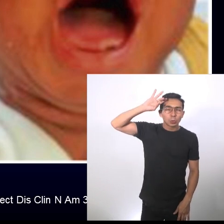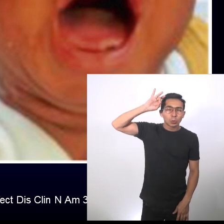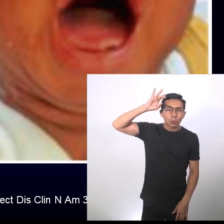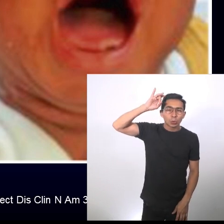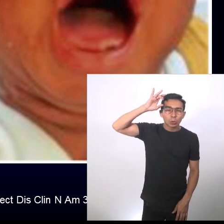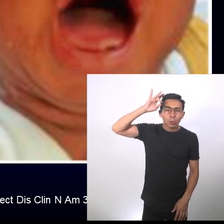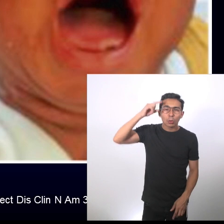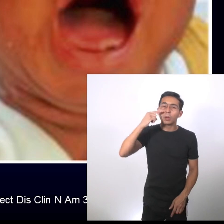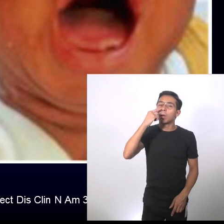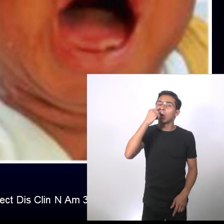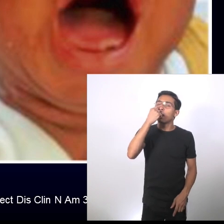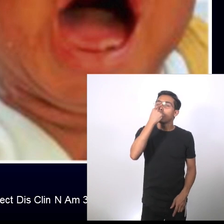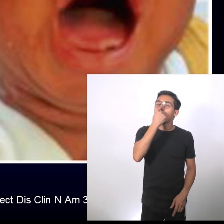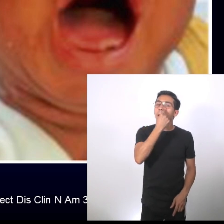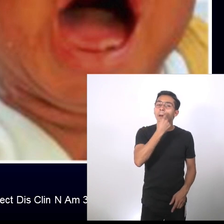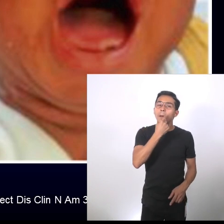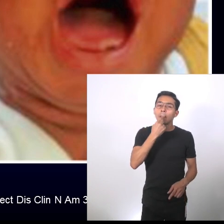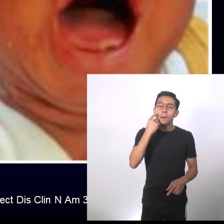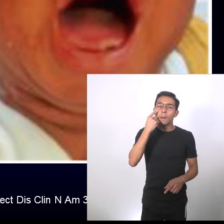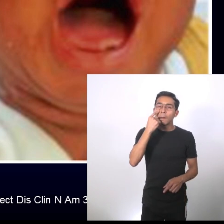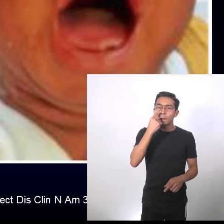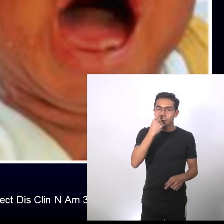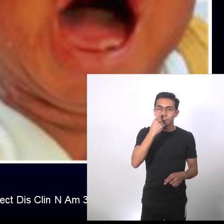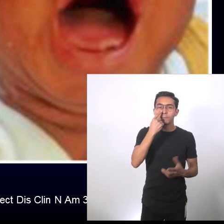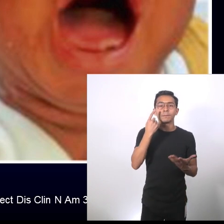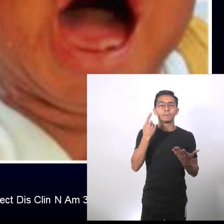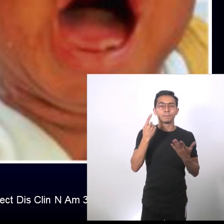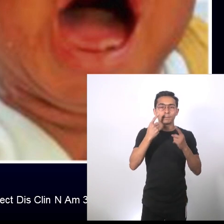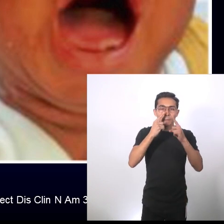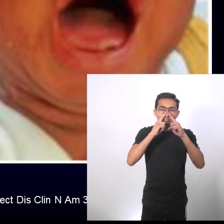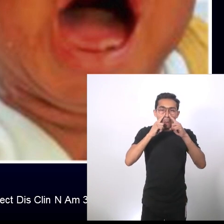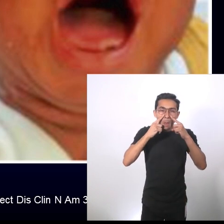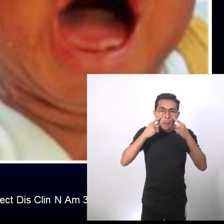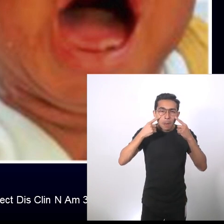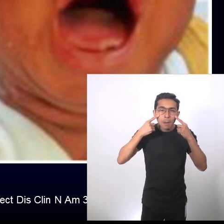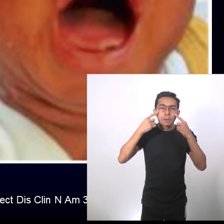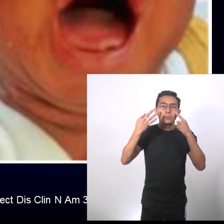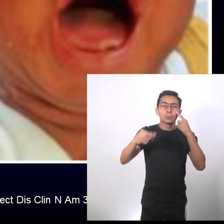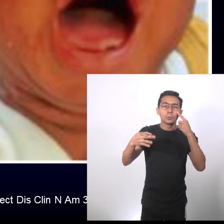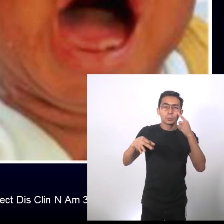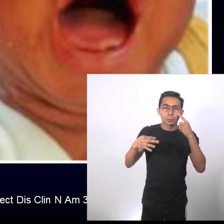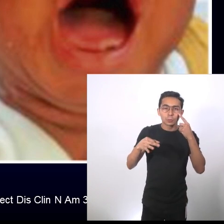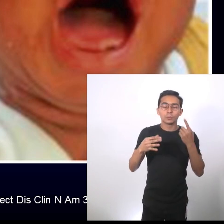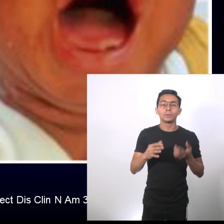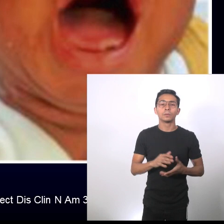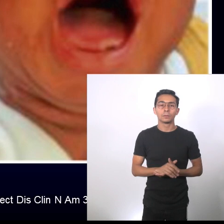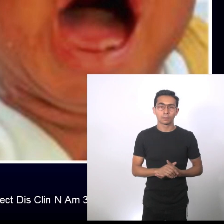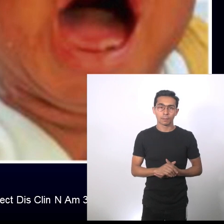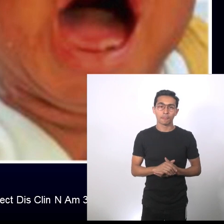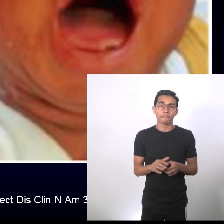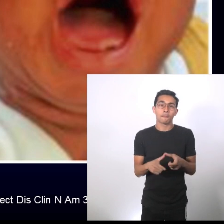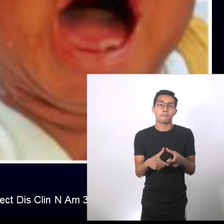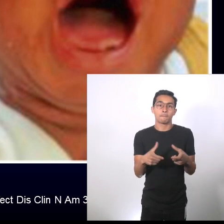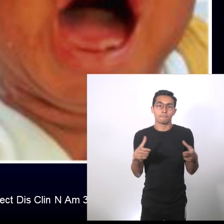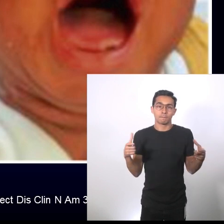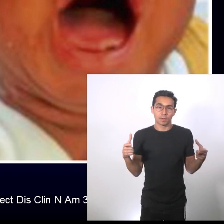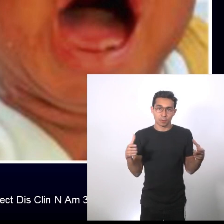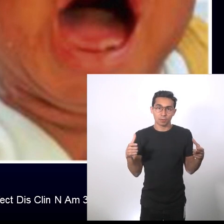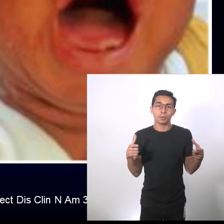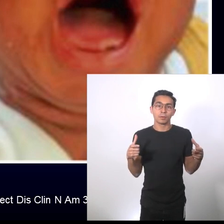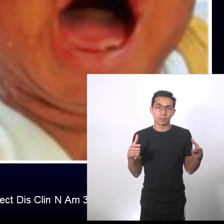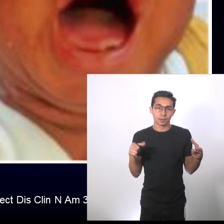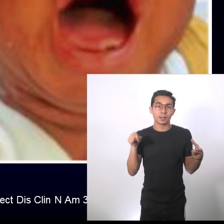acometimento das vias aéreas superiores. Então, muitos dos casos acabam tendo um acometimento importante da região da